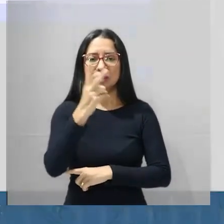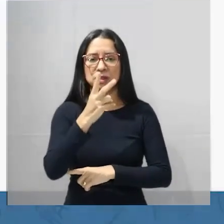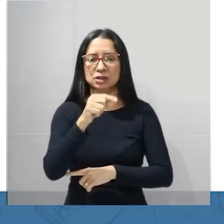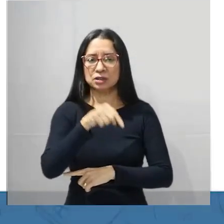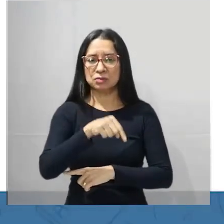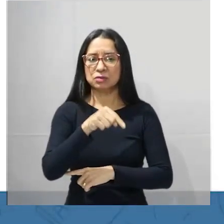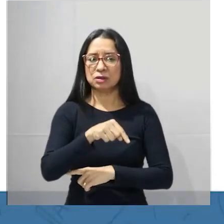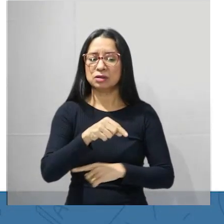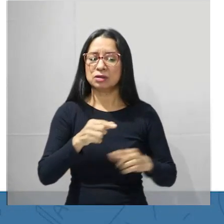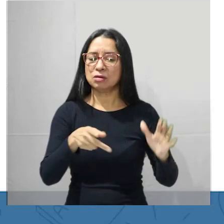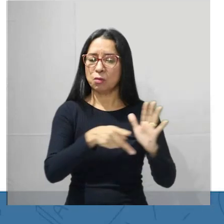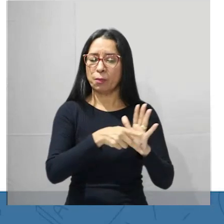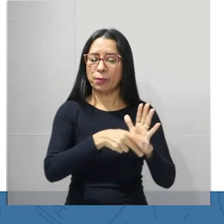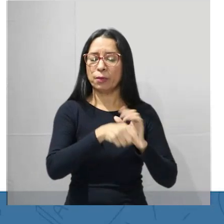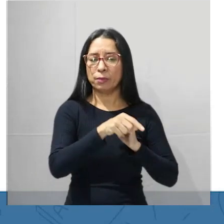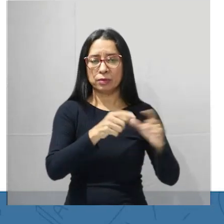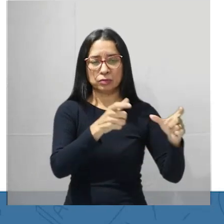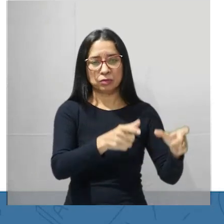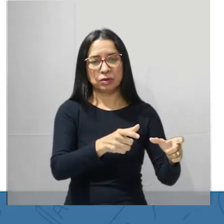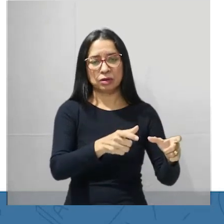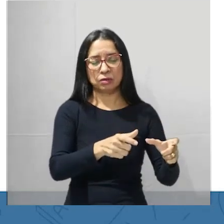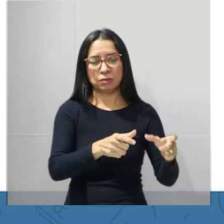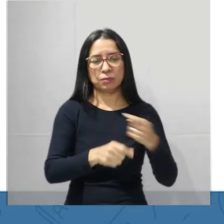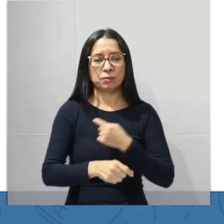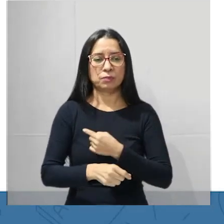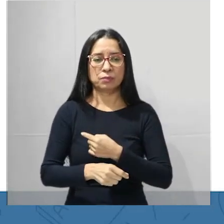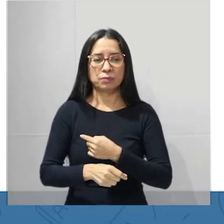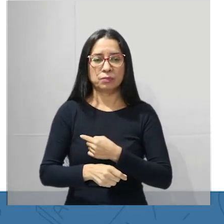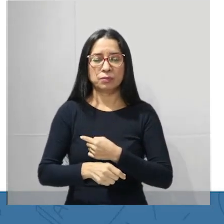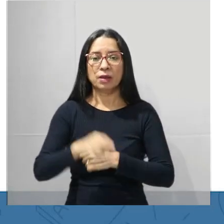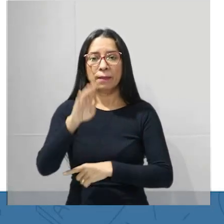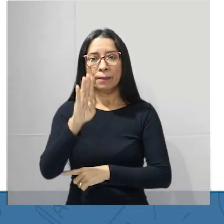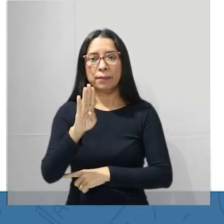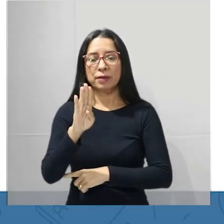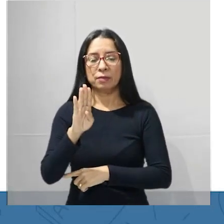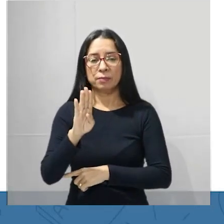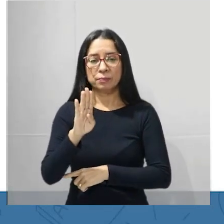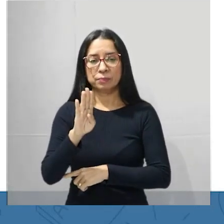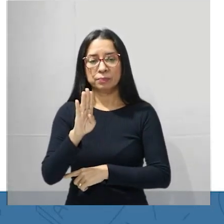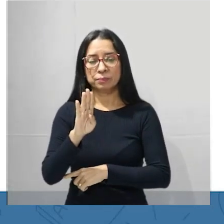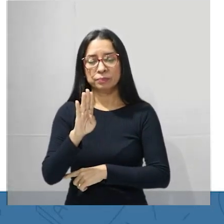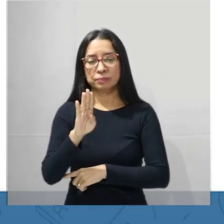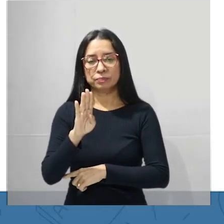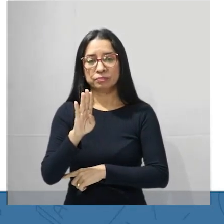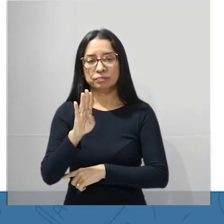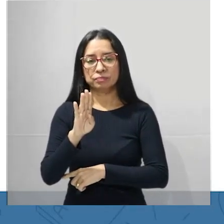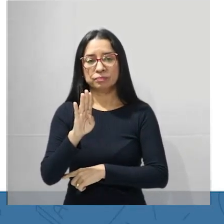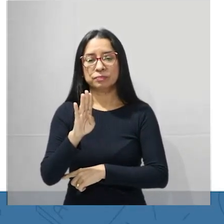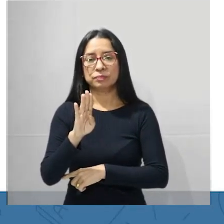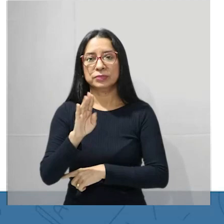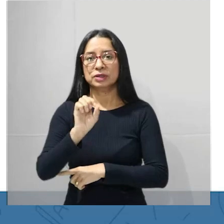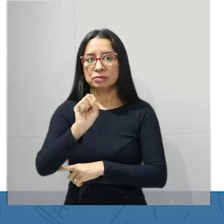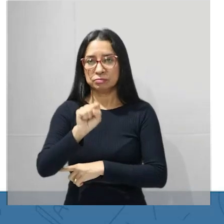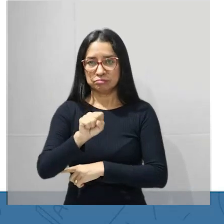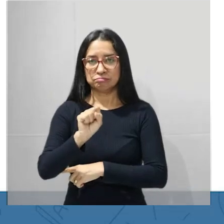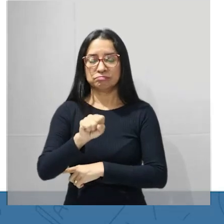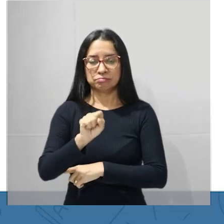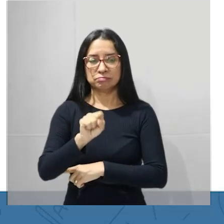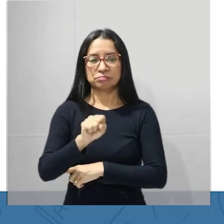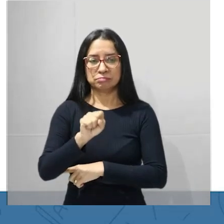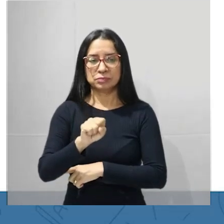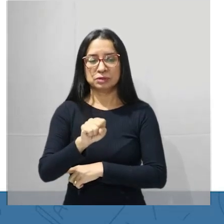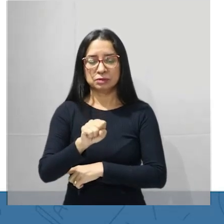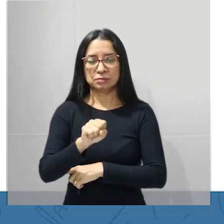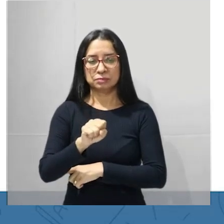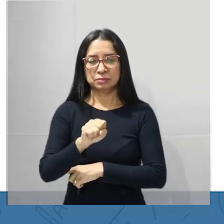Vai ter uma valorização a nível dos grandes centros. Vai dar por consequência o crescimento de áreas periféricas? Sim ou não? Com certeza,